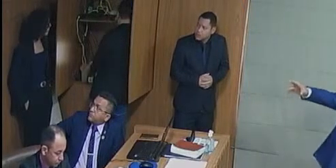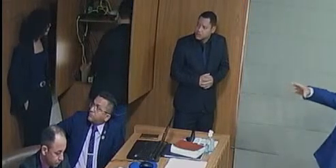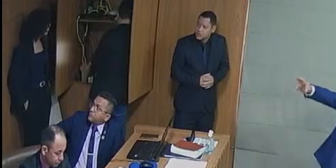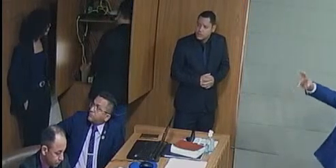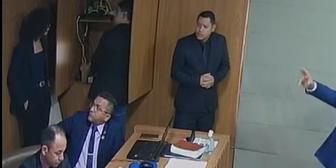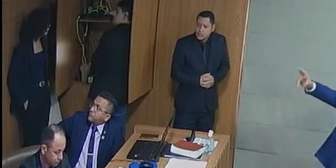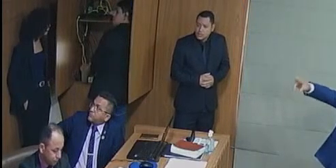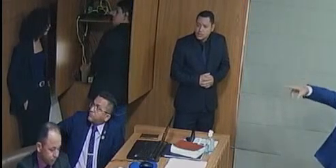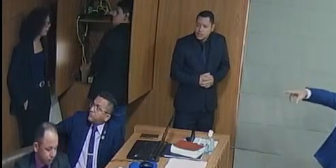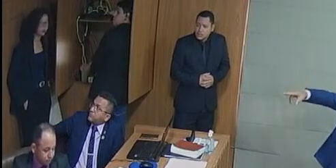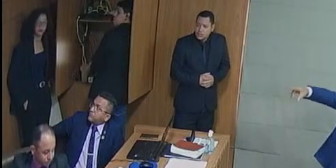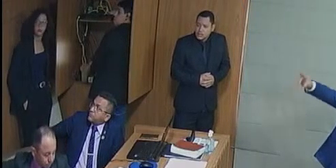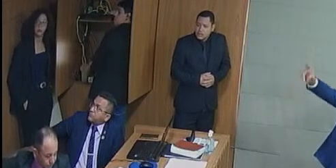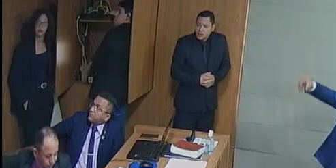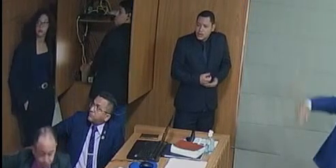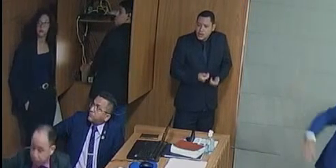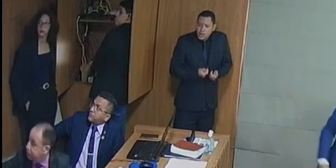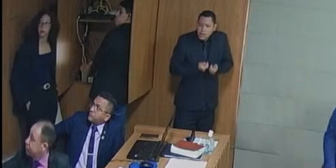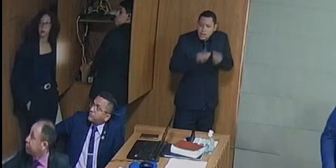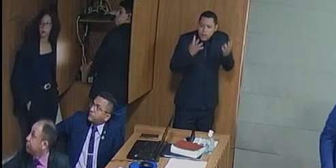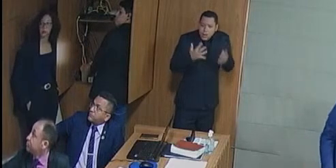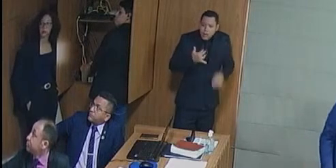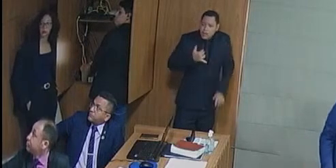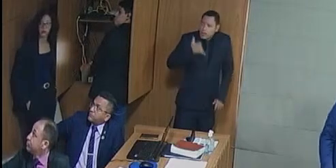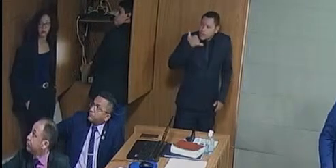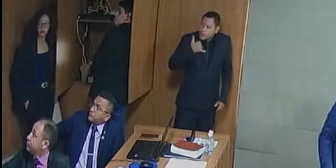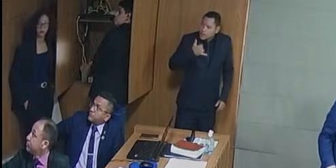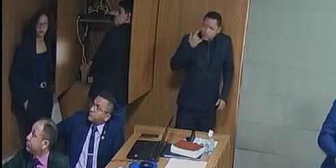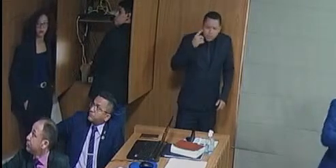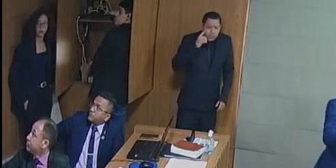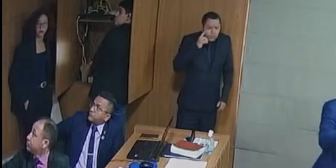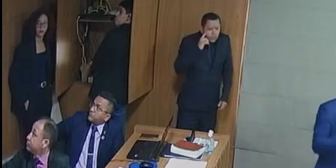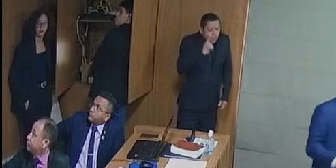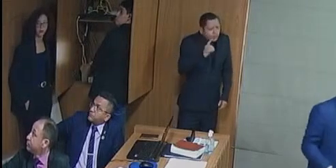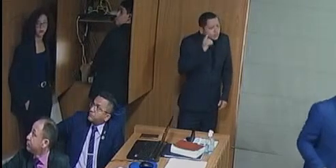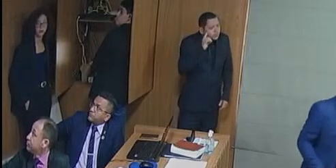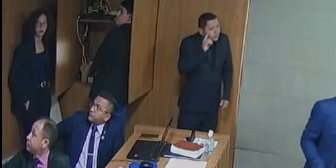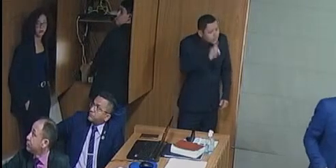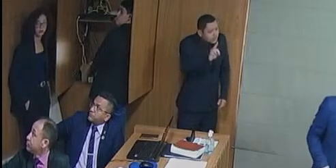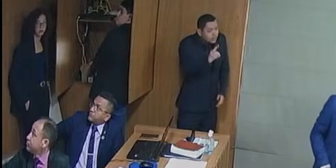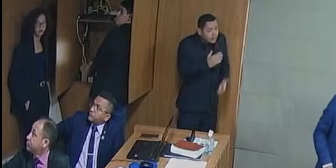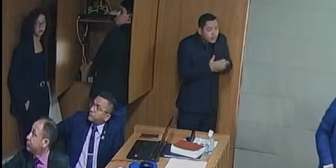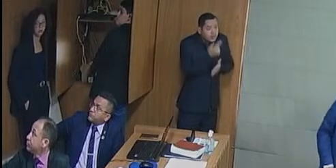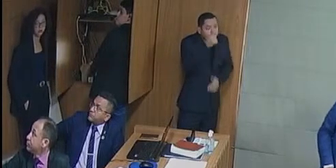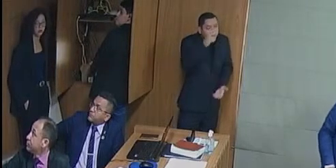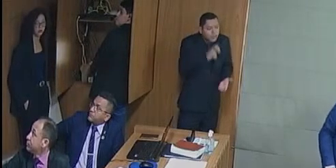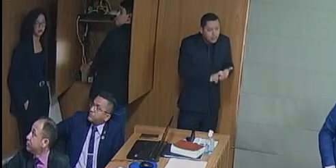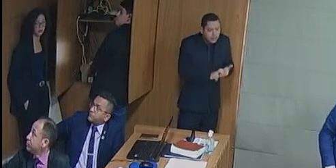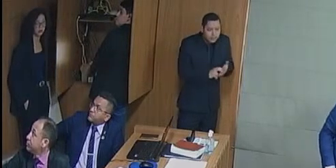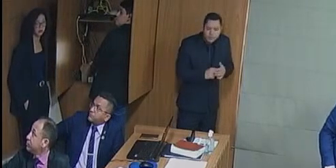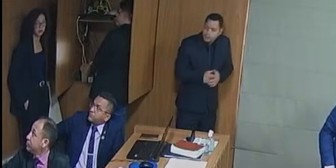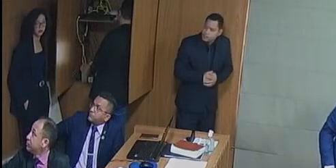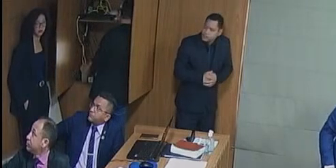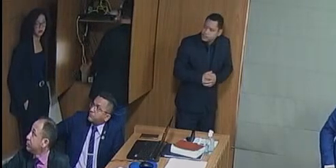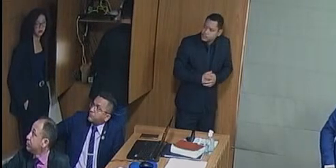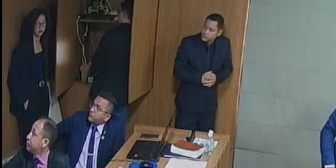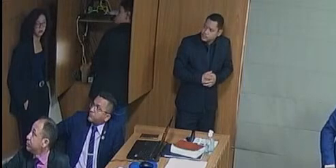senhores todas as ligações que ele me fazia diariamente a partir de 7 horas da manhã pode